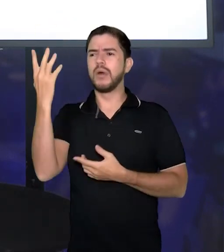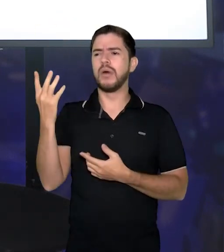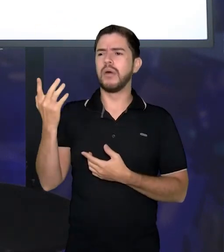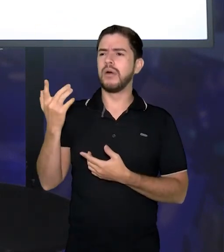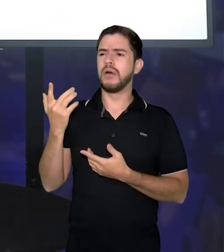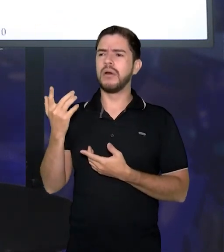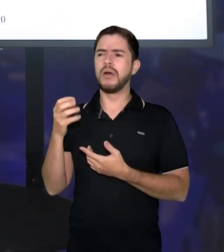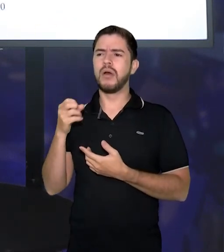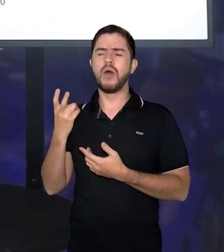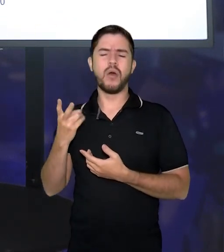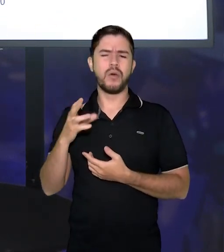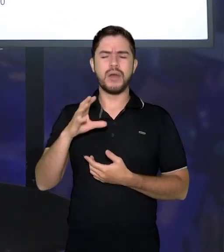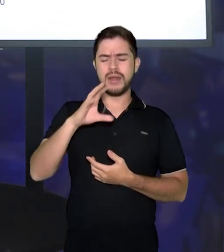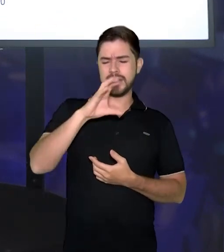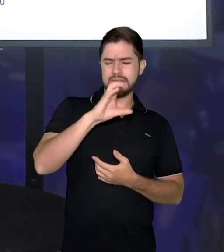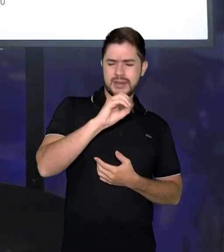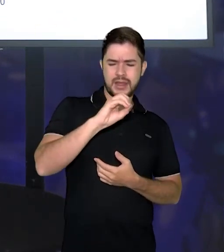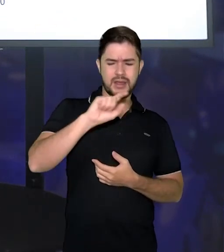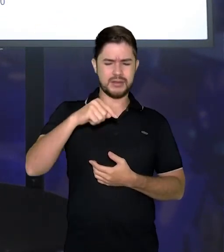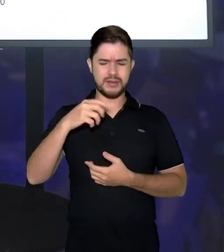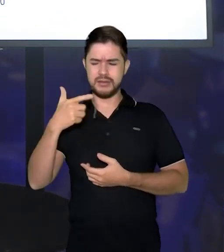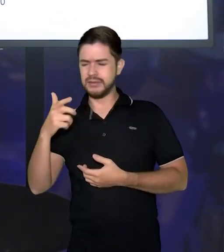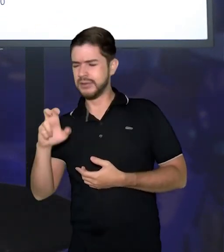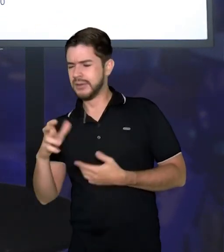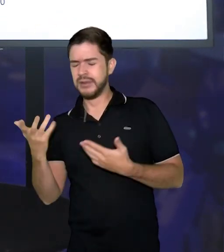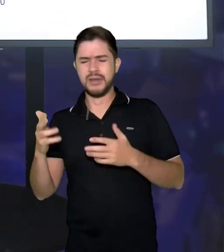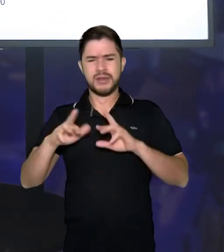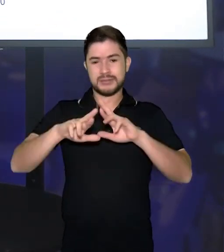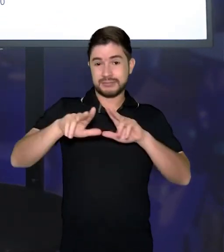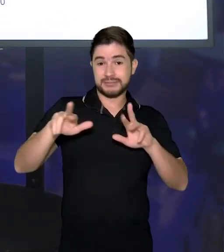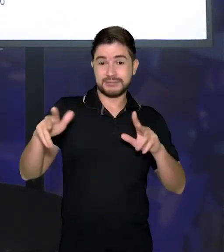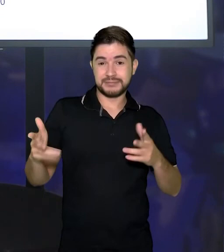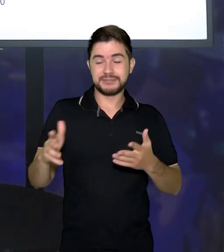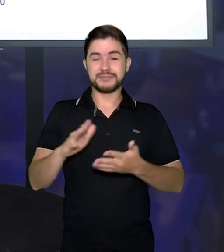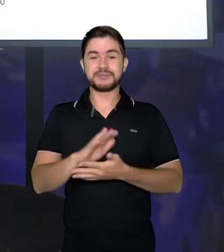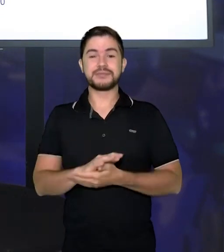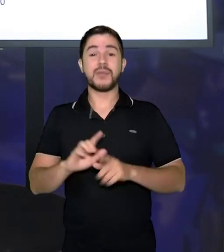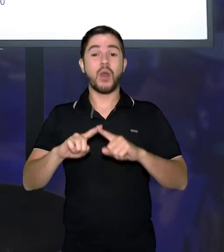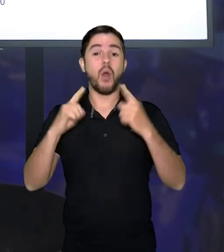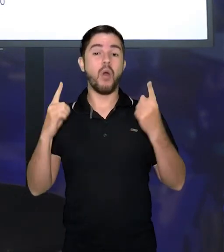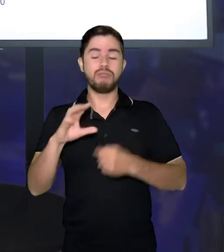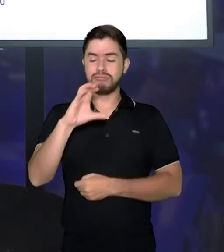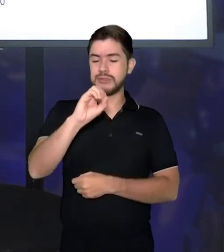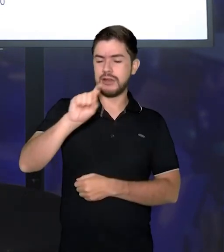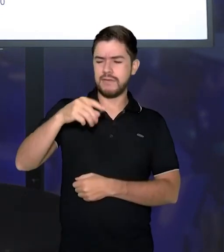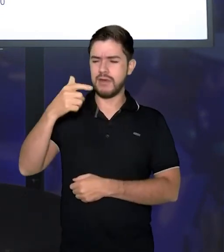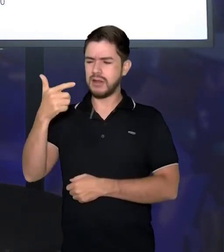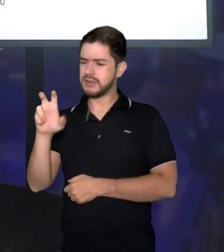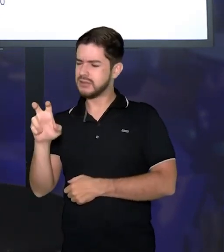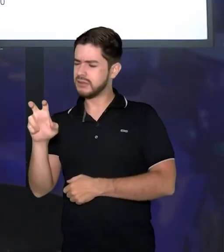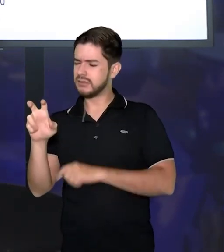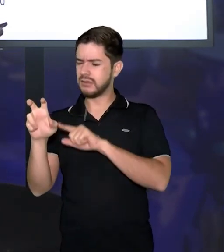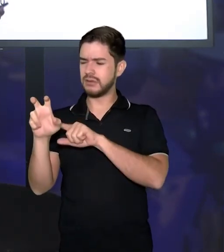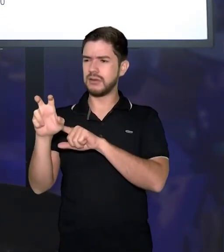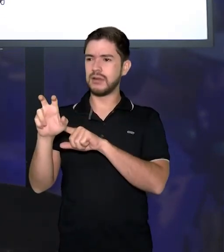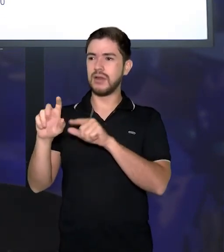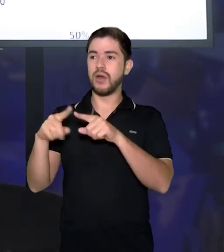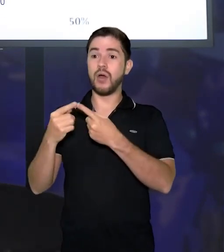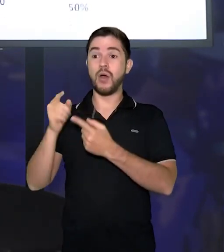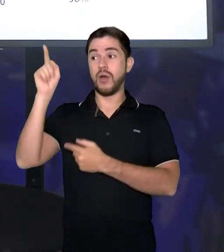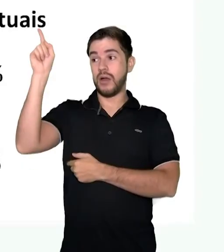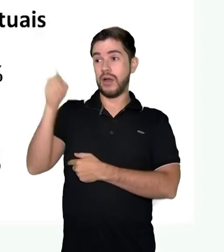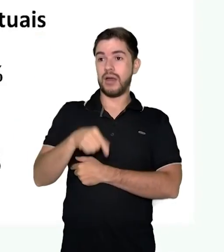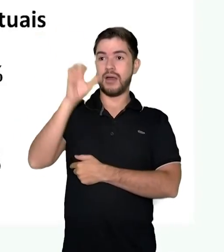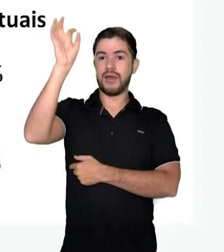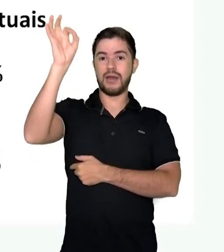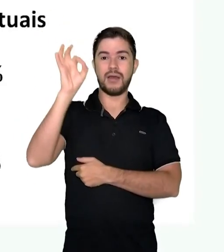ou meio. Em decimais, 1 dividido para 2, 0,5. E na